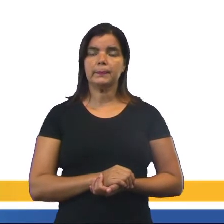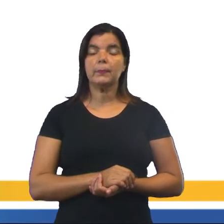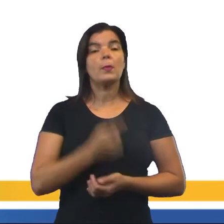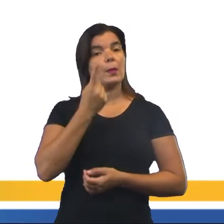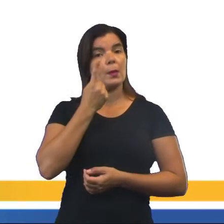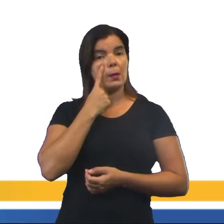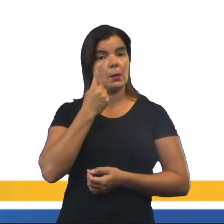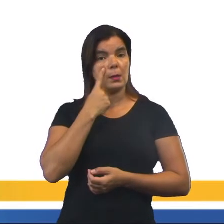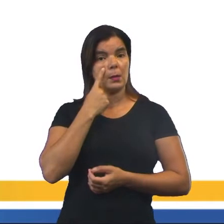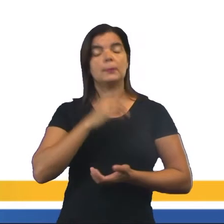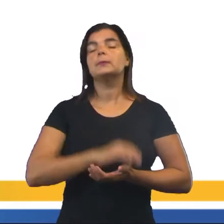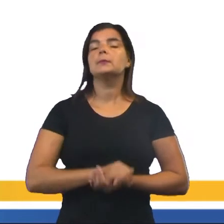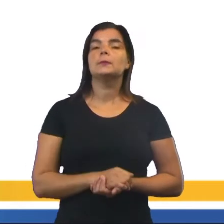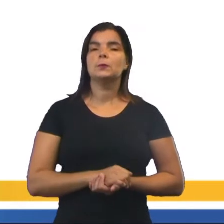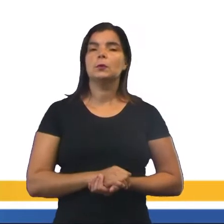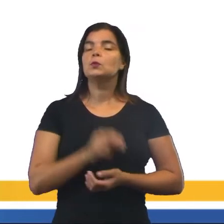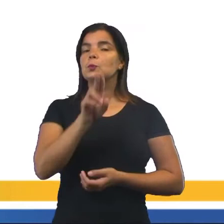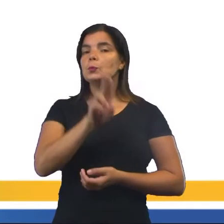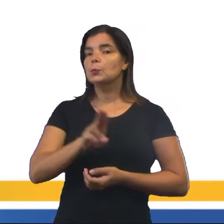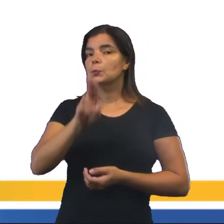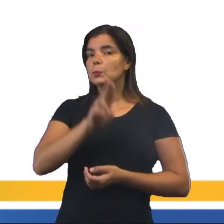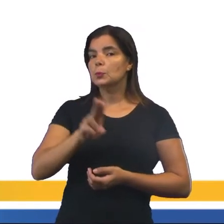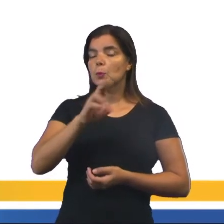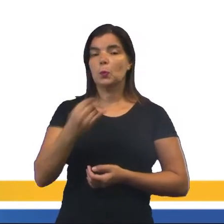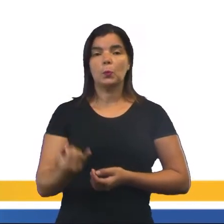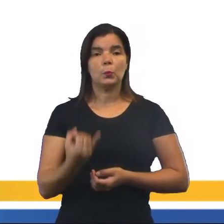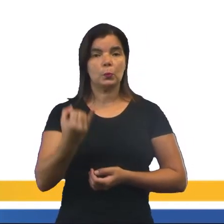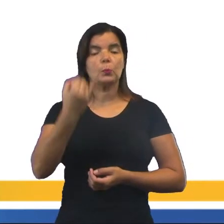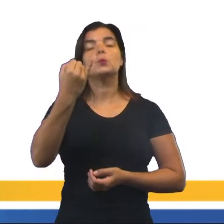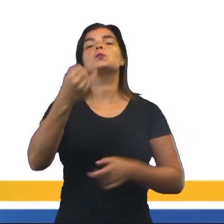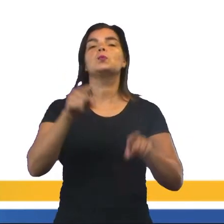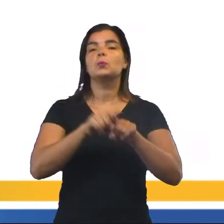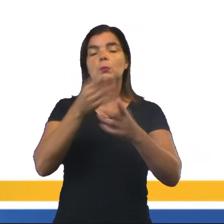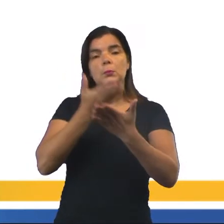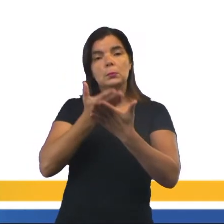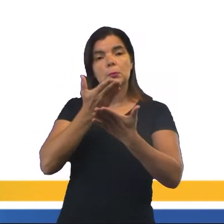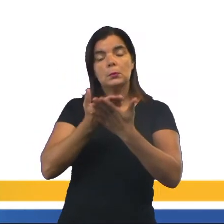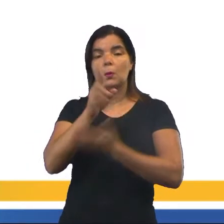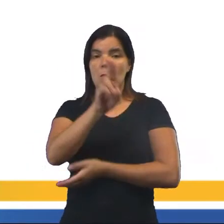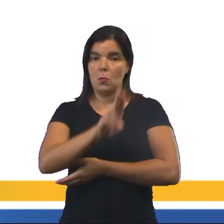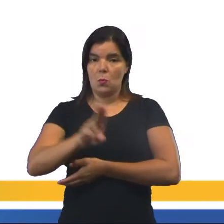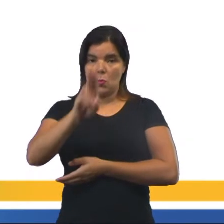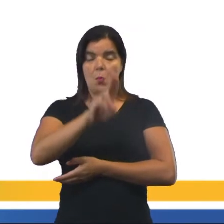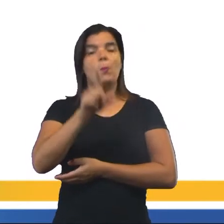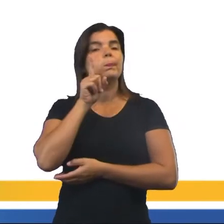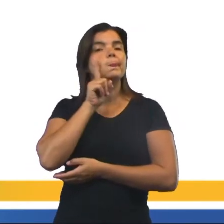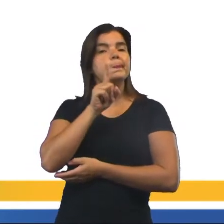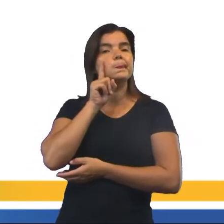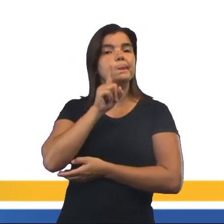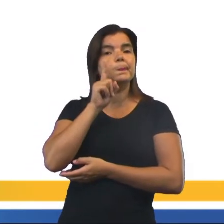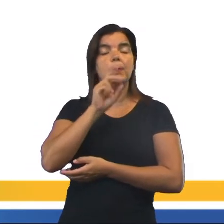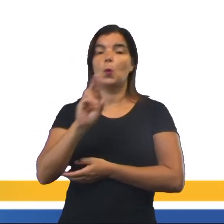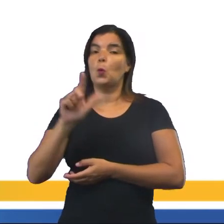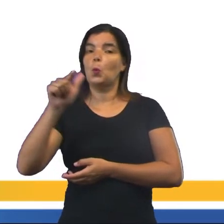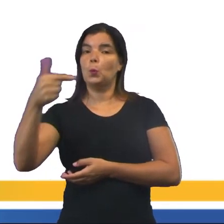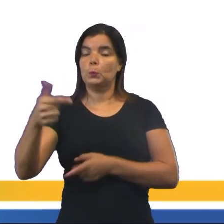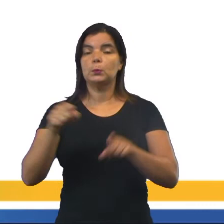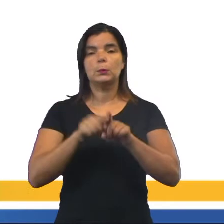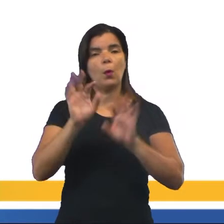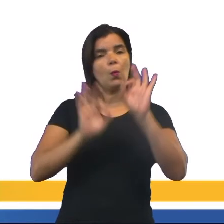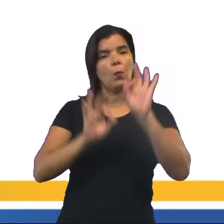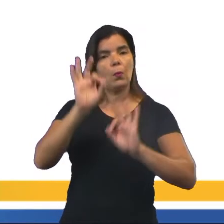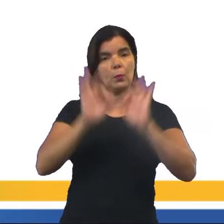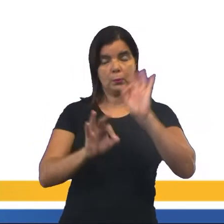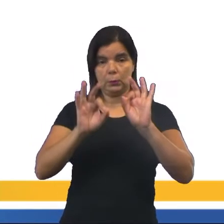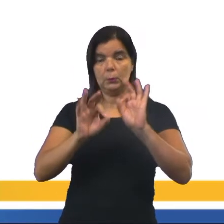Veja que, nesse caso, são usados como fundamentos um estudo da Universidade de Harvard, outro da Organização